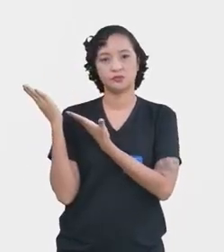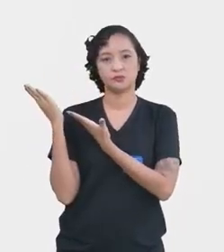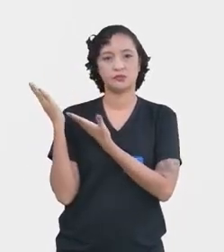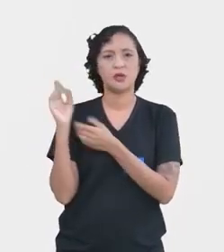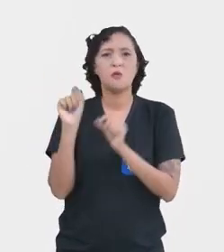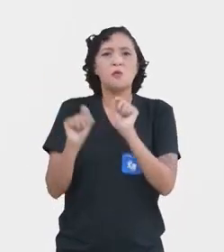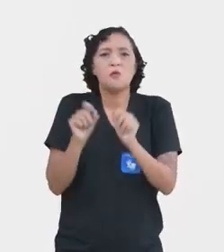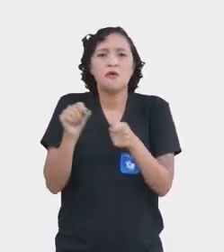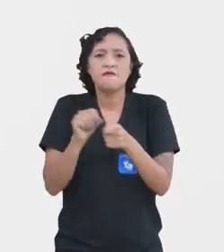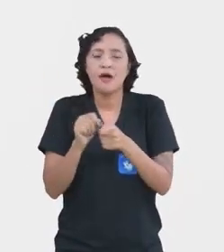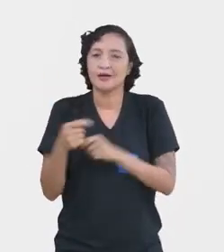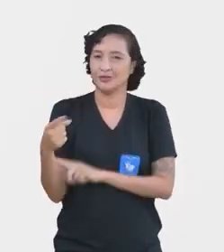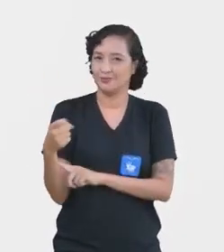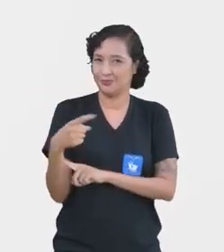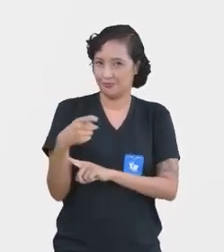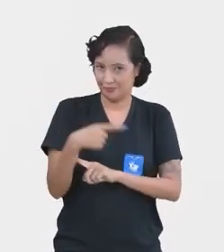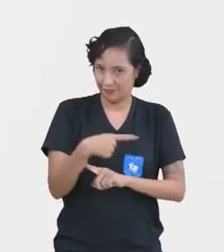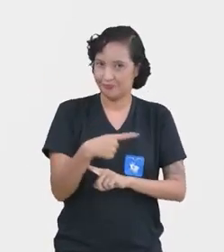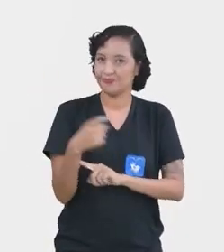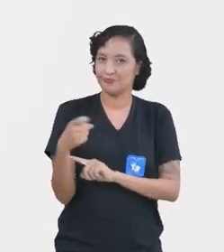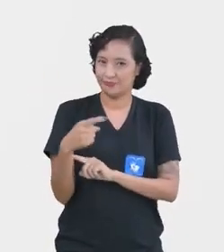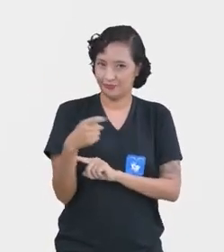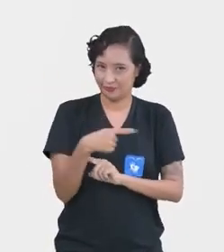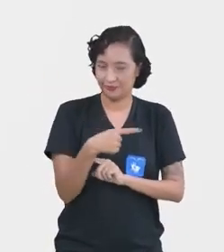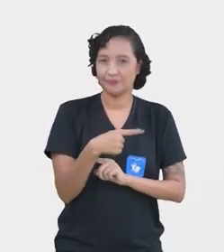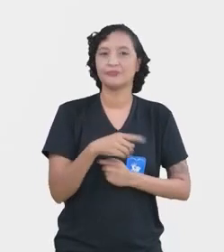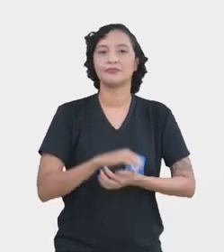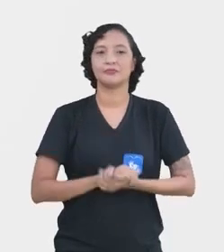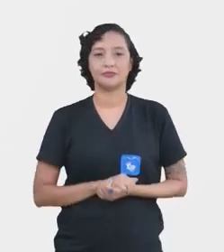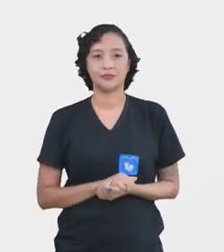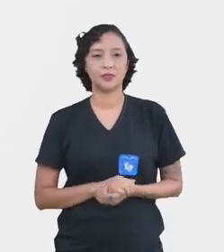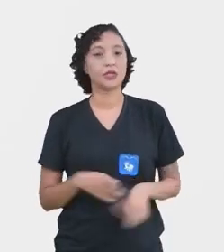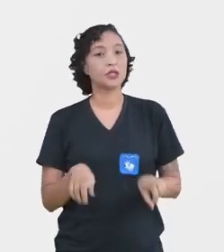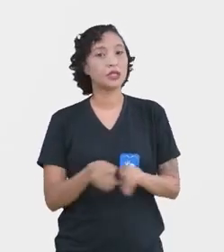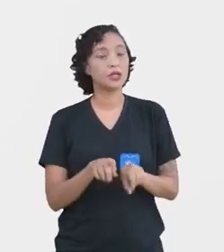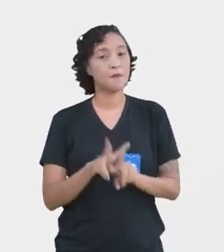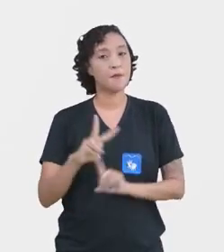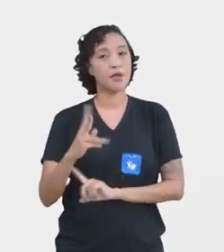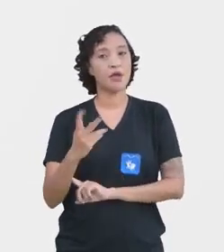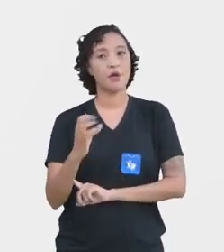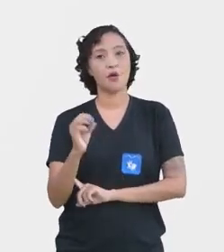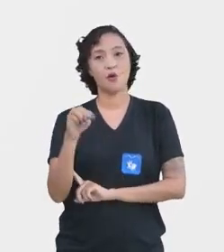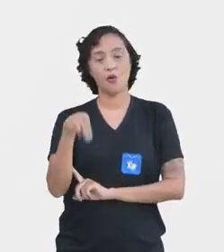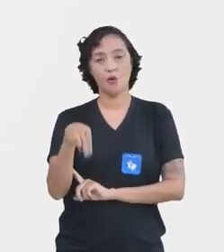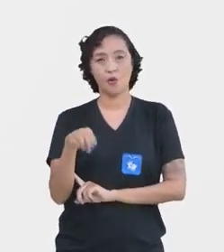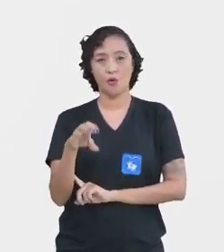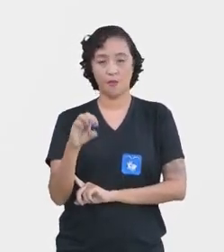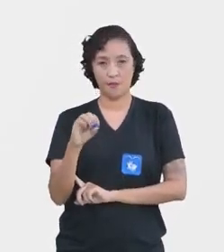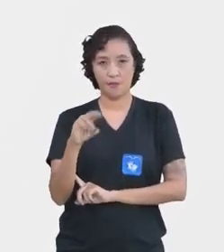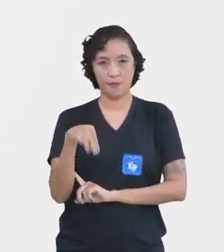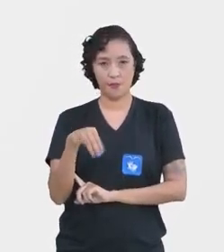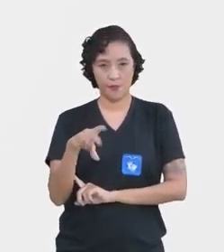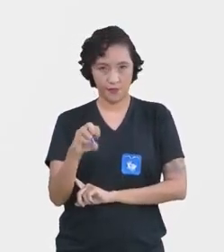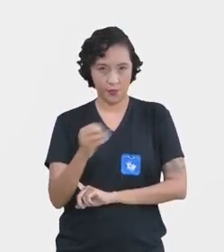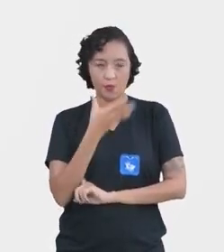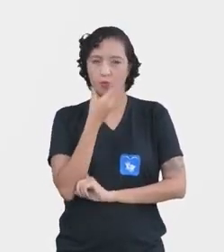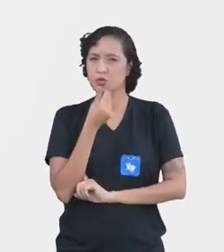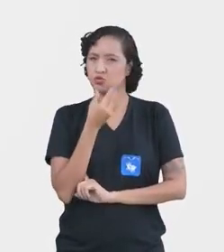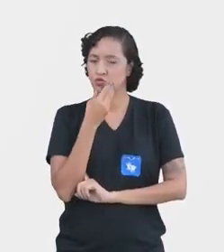quê? Espermatozoide e hormônios masculinos. Lá para frente vocês vão entender